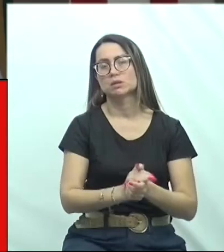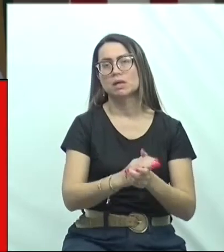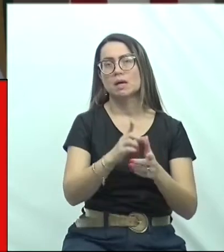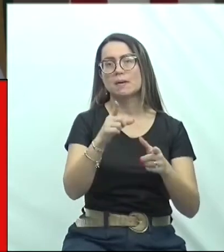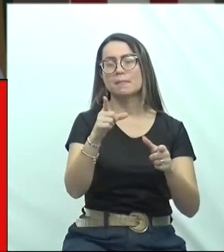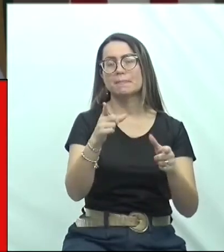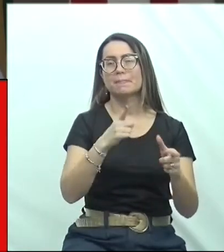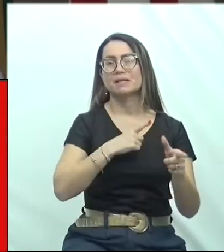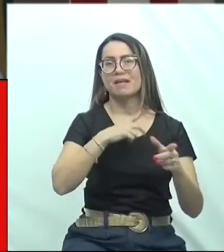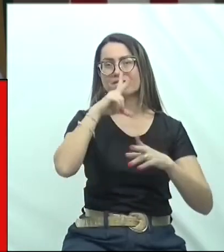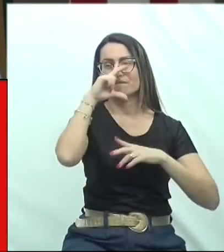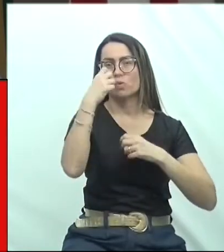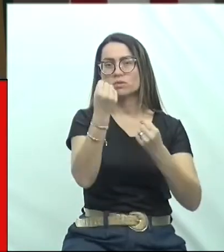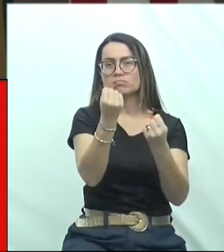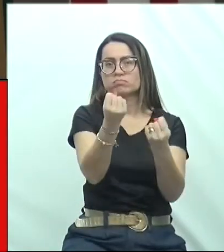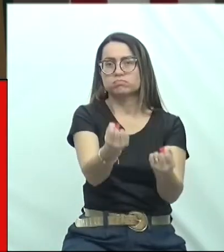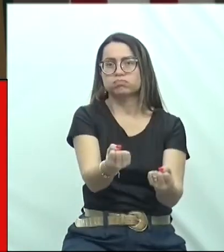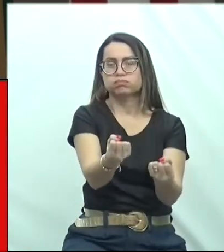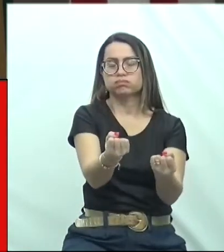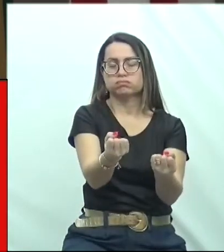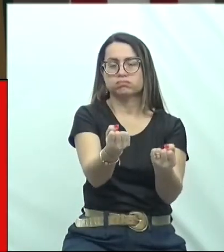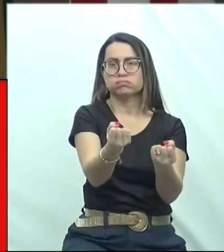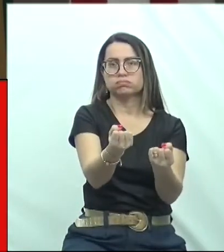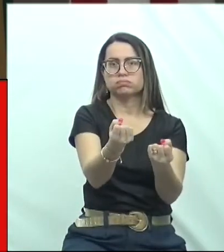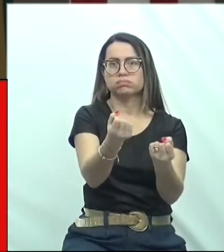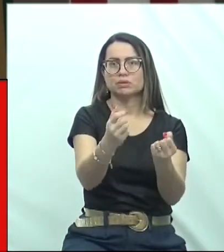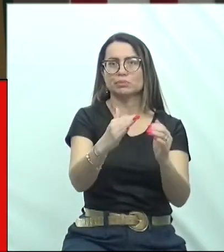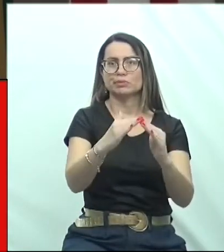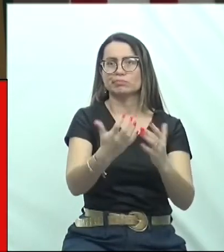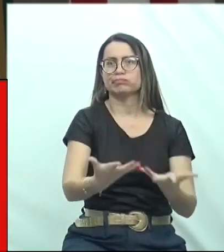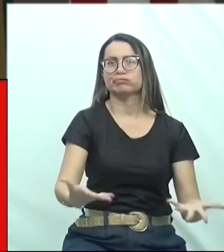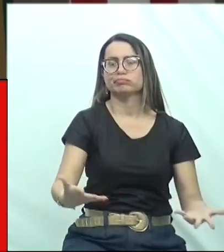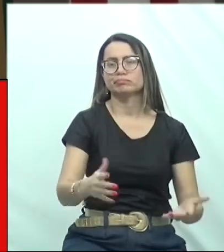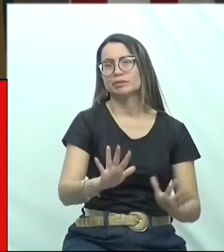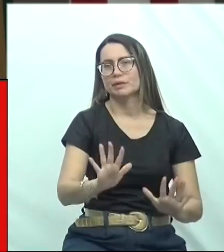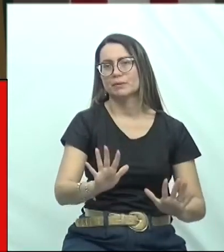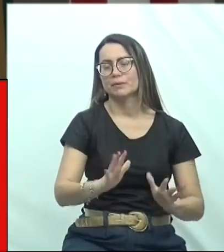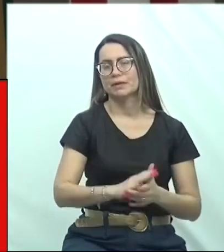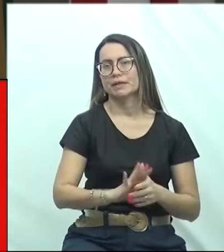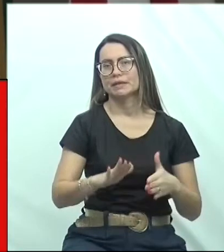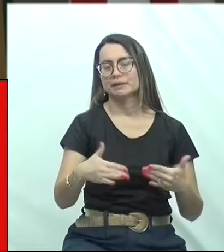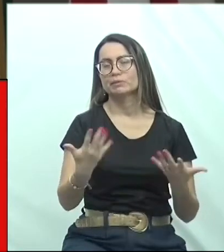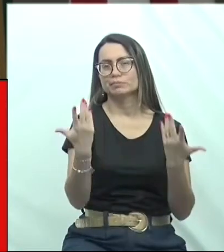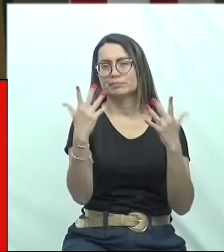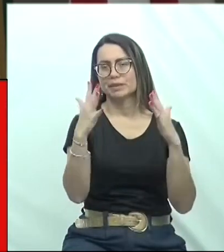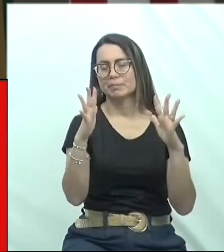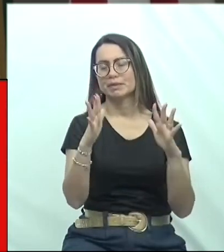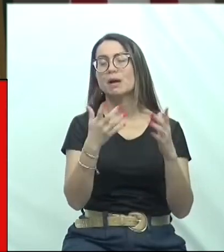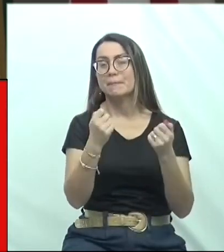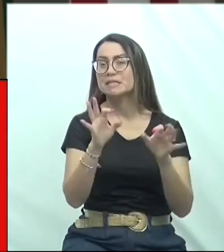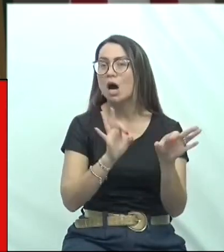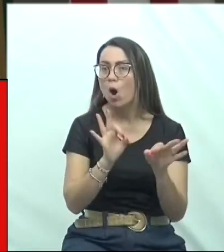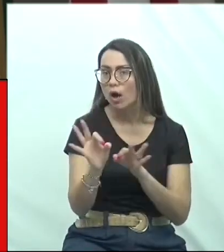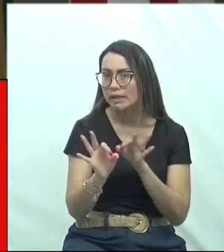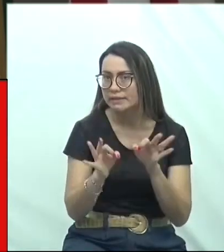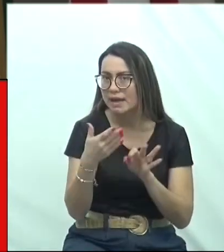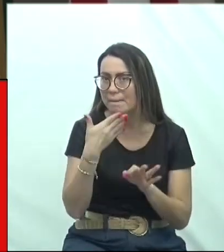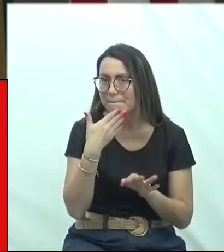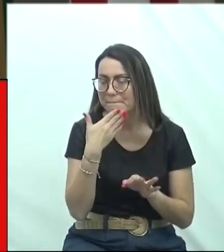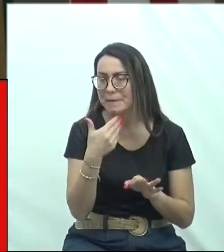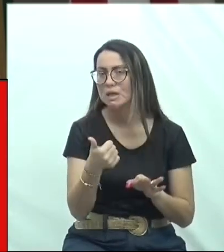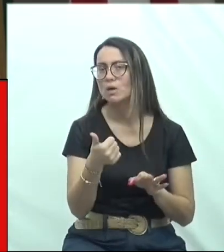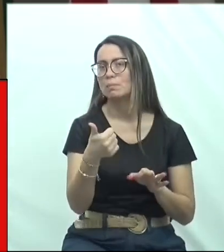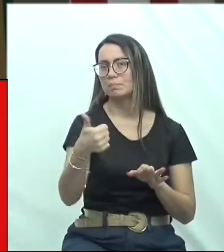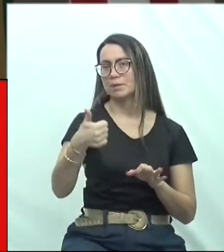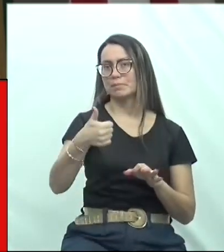mais forte para poder, no futuro próximo, estar recebendo essas placas. Toninho, parabéns. E eu acho que não é só na energia, eu acho que